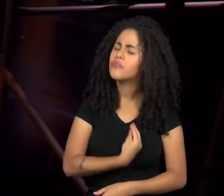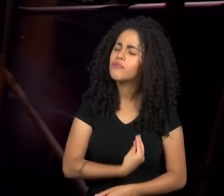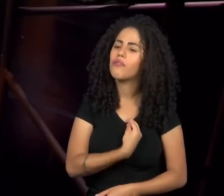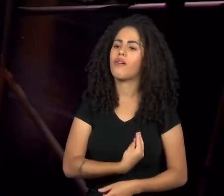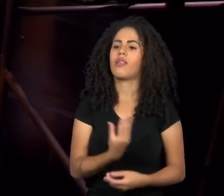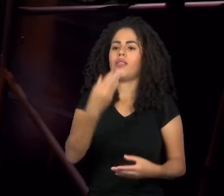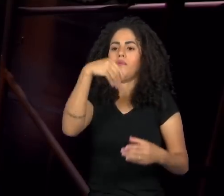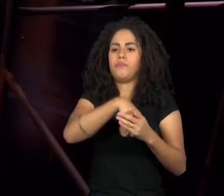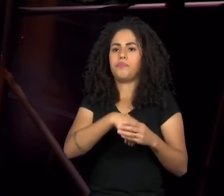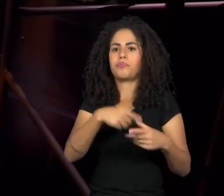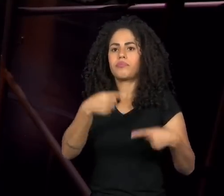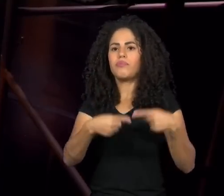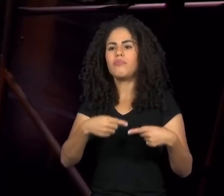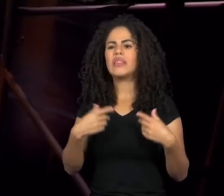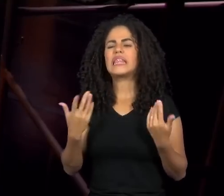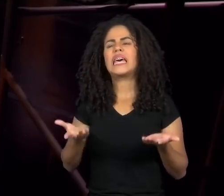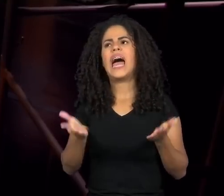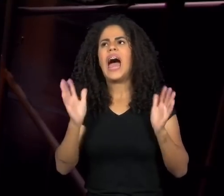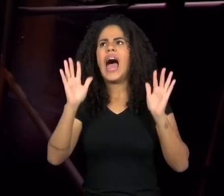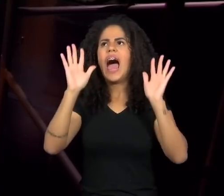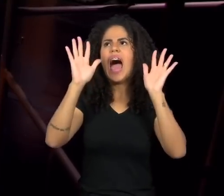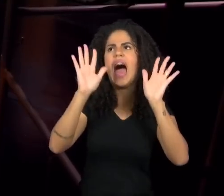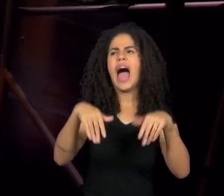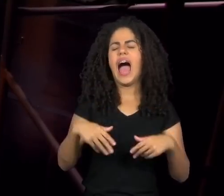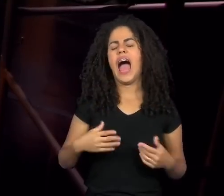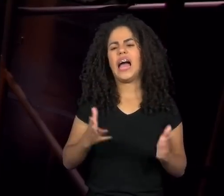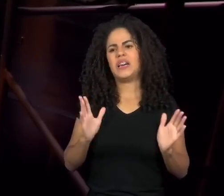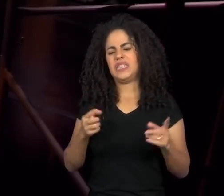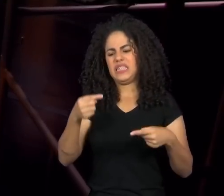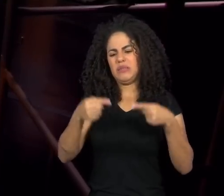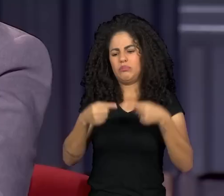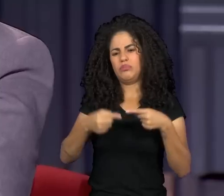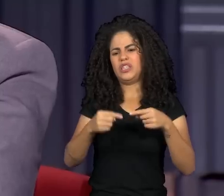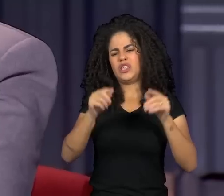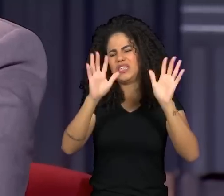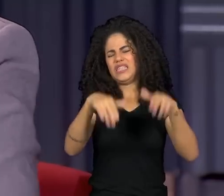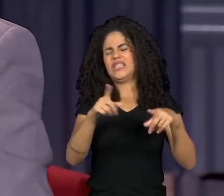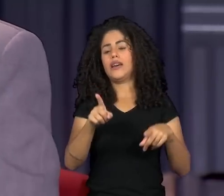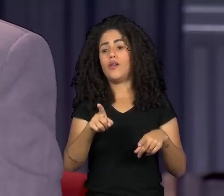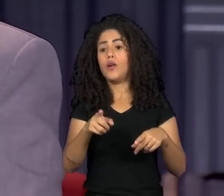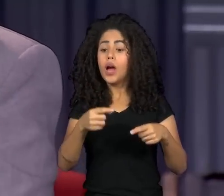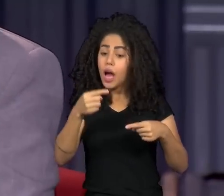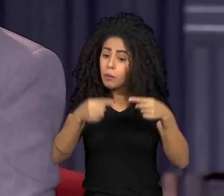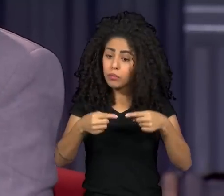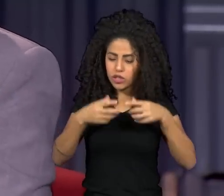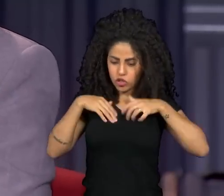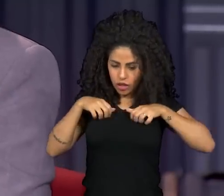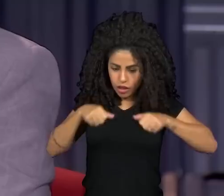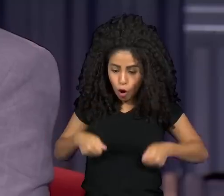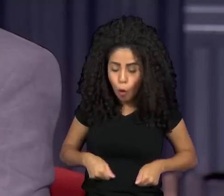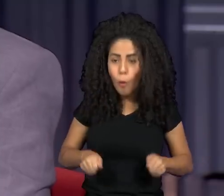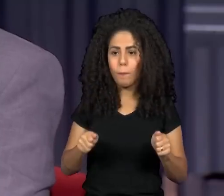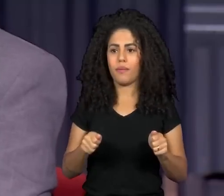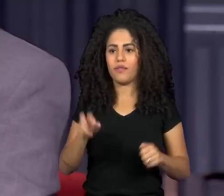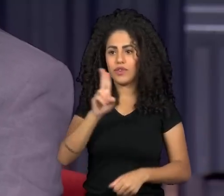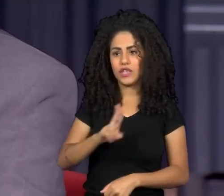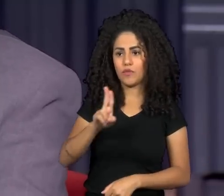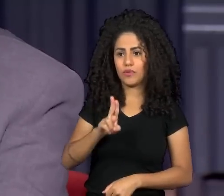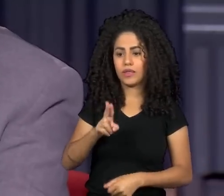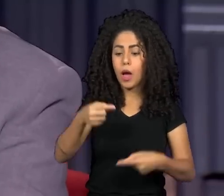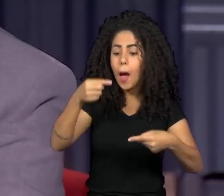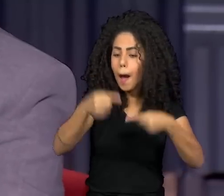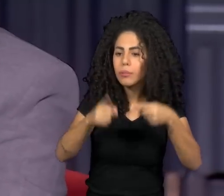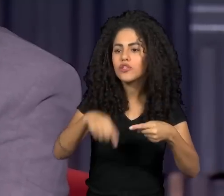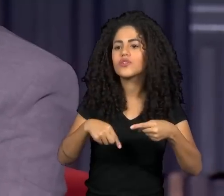puto com essa galera que fala, comediante não tem que falar de política, só que a política, irmão, tá na roupa que você veste. A política tá no jeito que